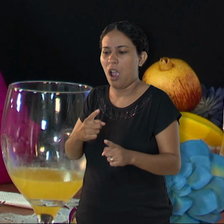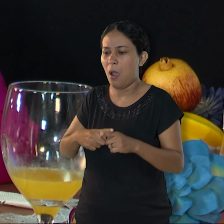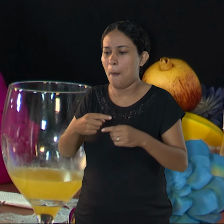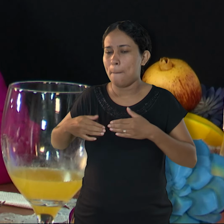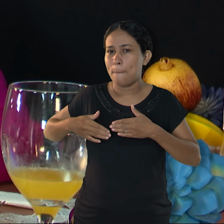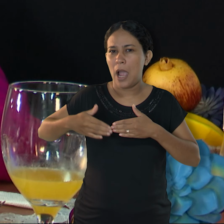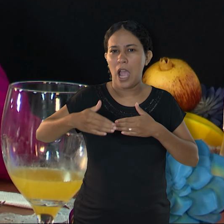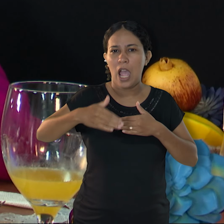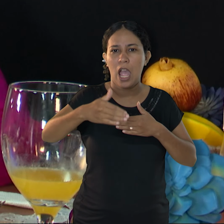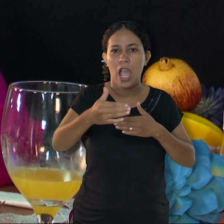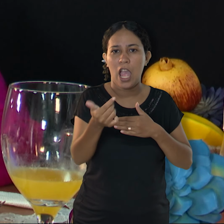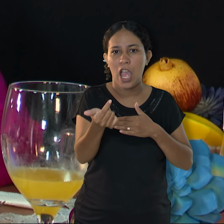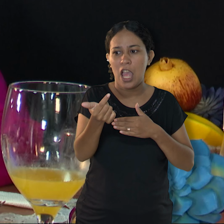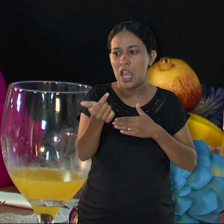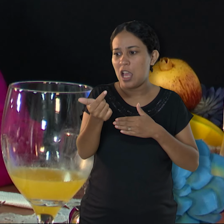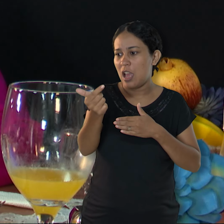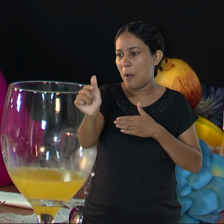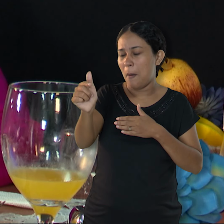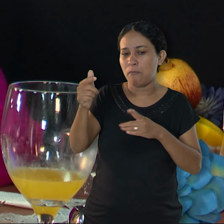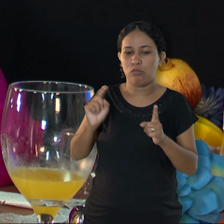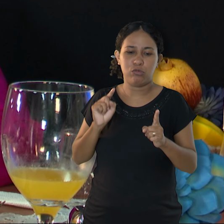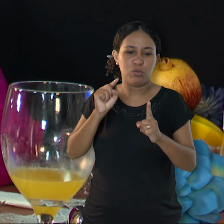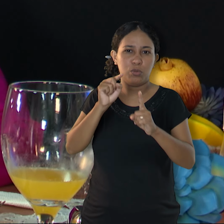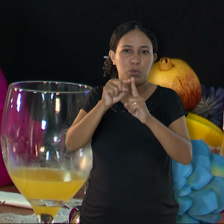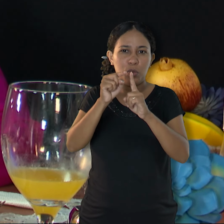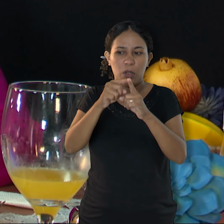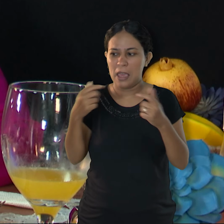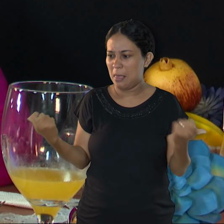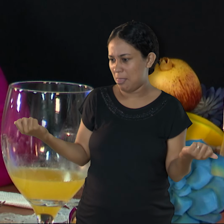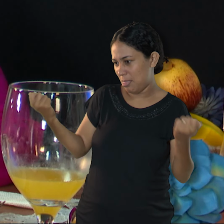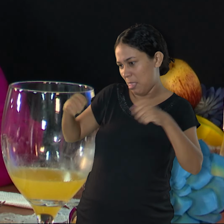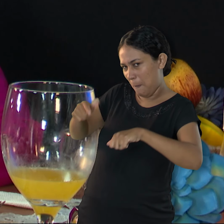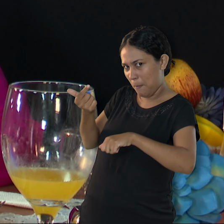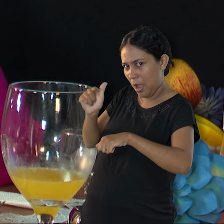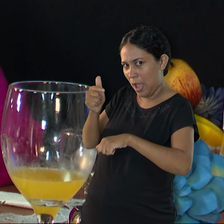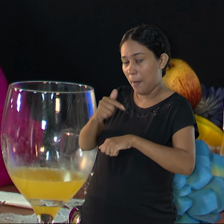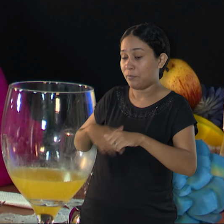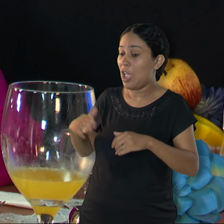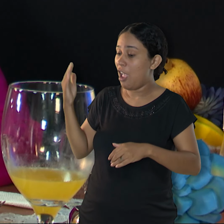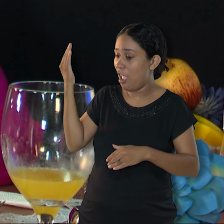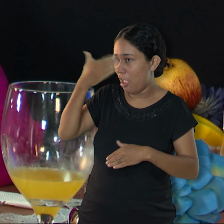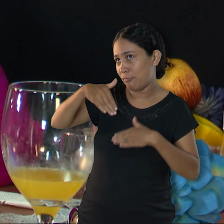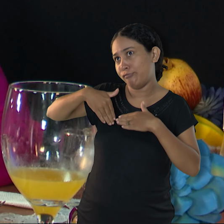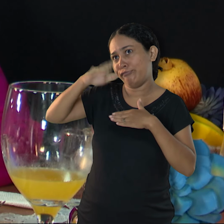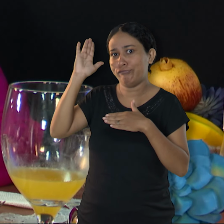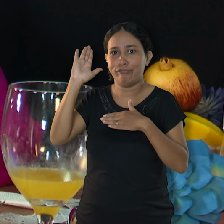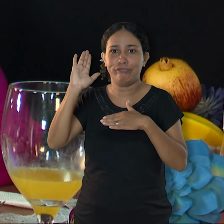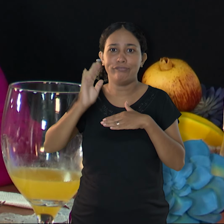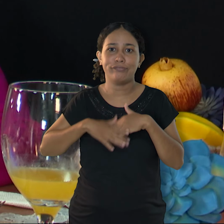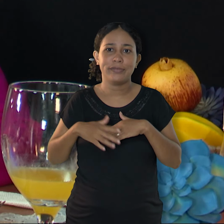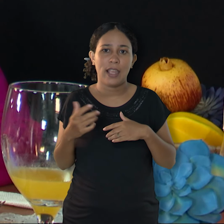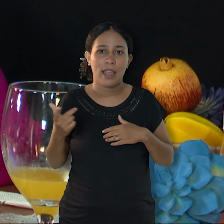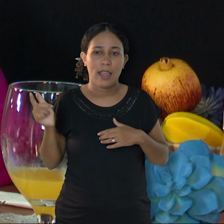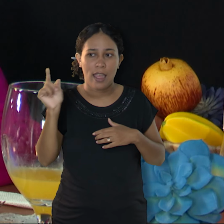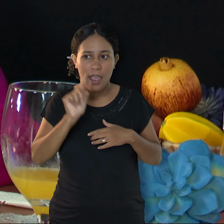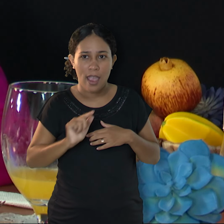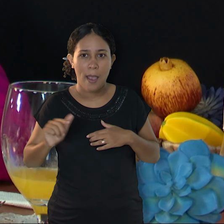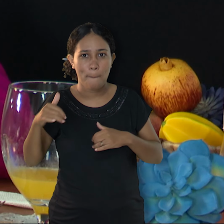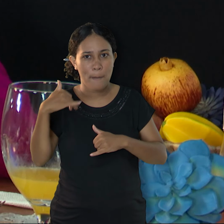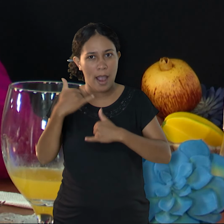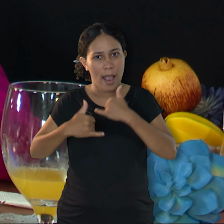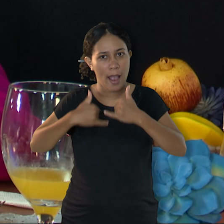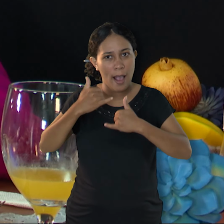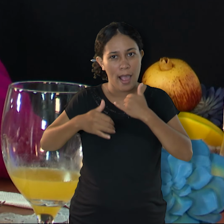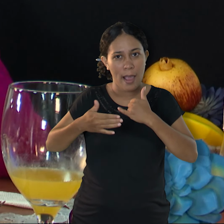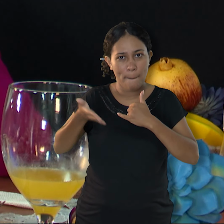não por competência. Então, às vezes, a gente tem que se mostrar, tem que se provar muito mais. É lógico, né? A gente brinca esses negócios, mas no início,